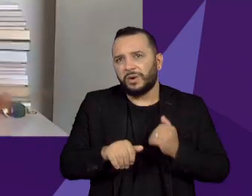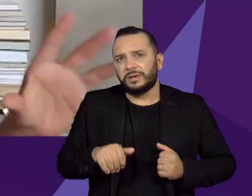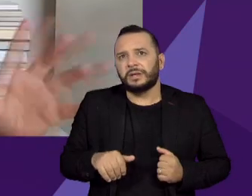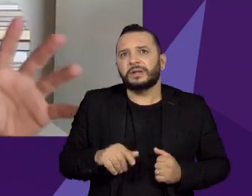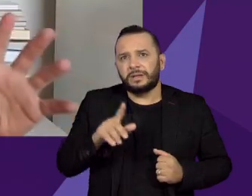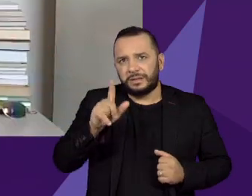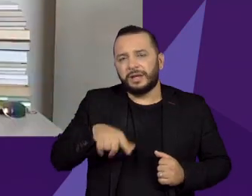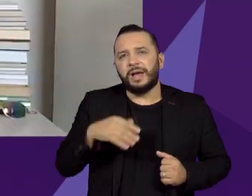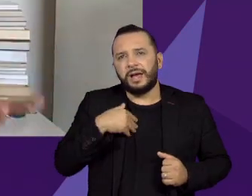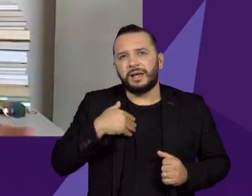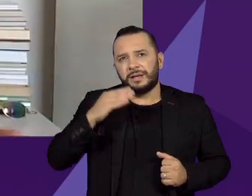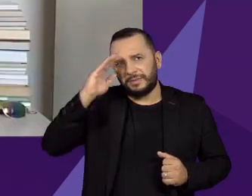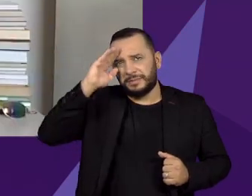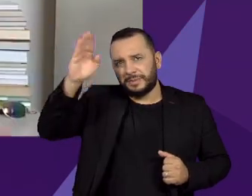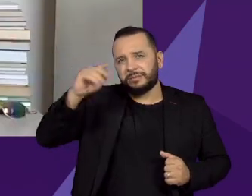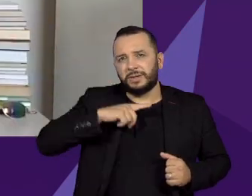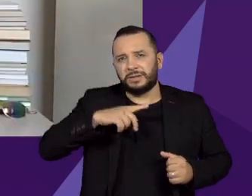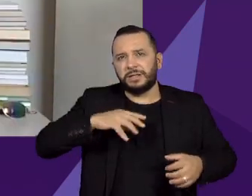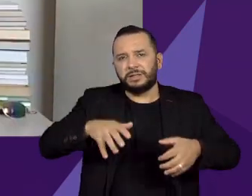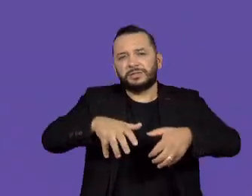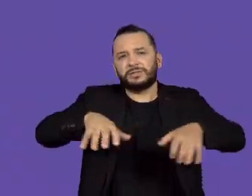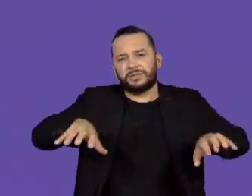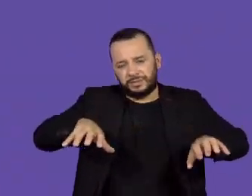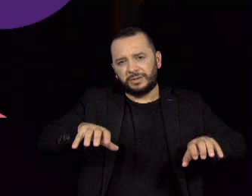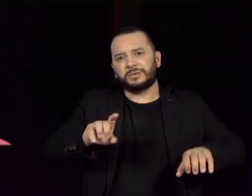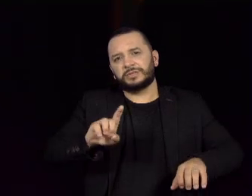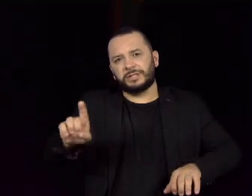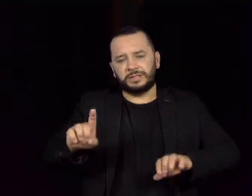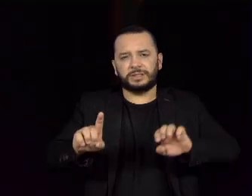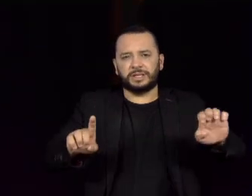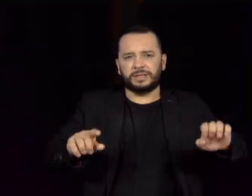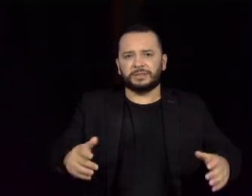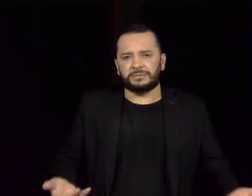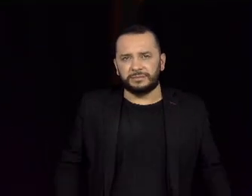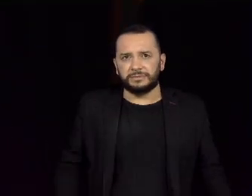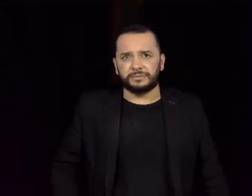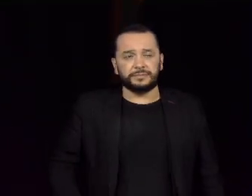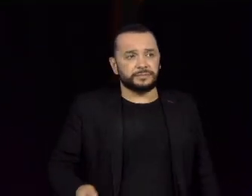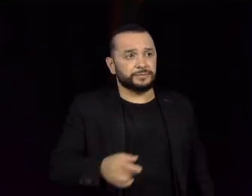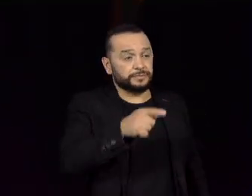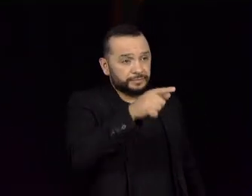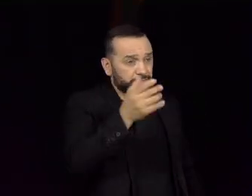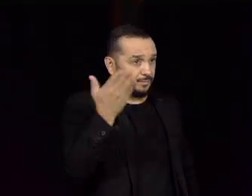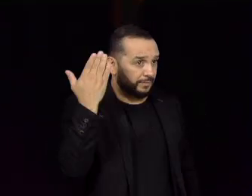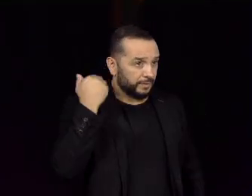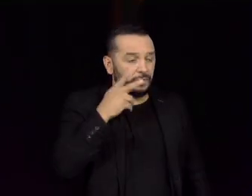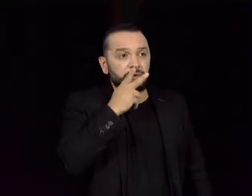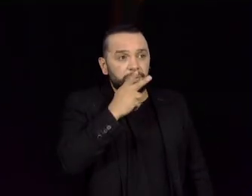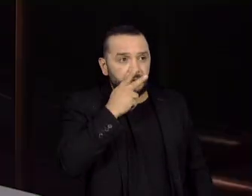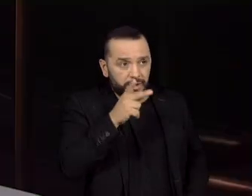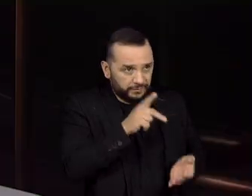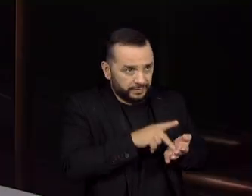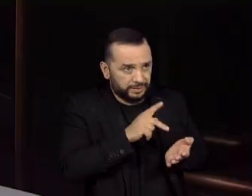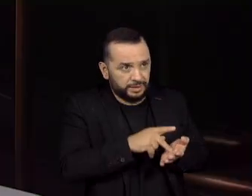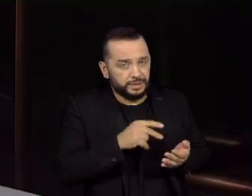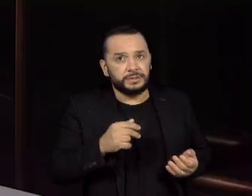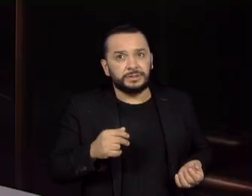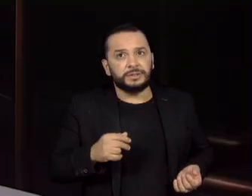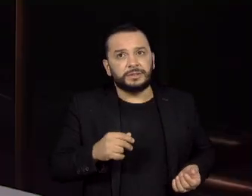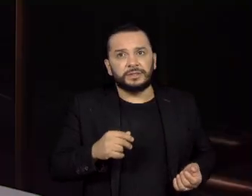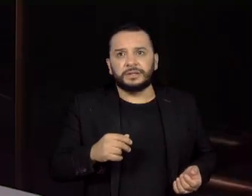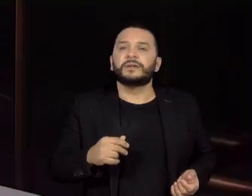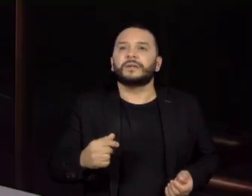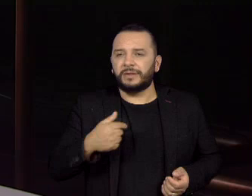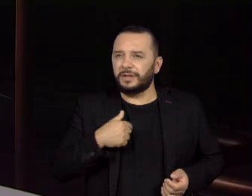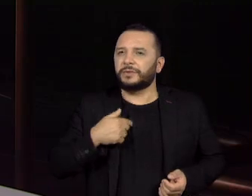meio dessa divisão entre a esquerda e a direita. Você foi fumante, né? Até o primeiro... Já